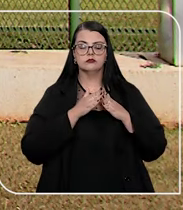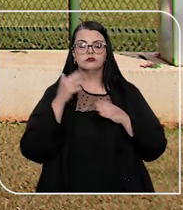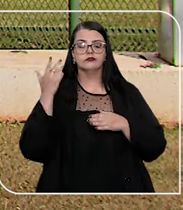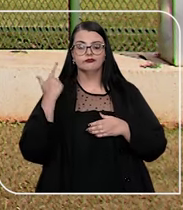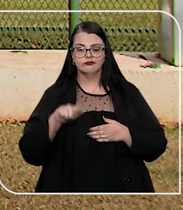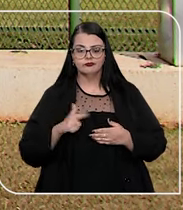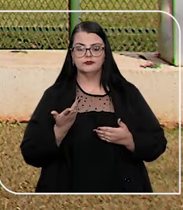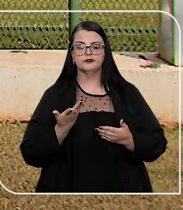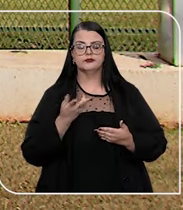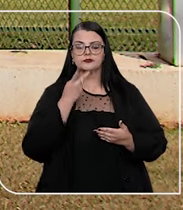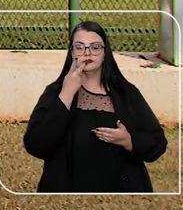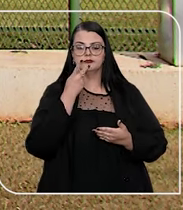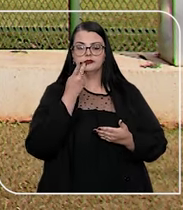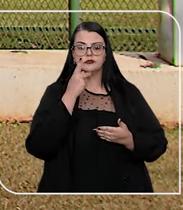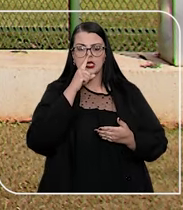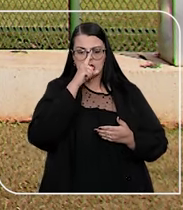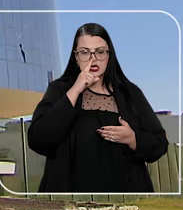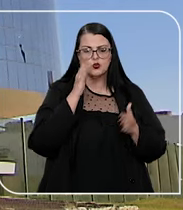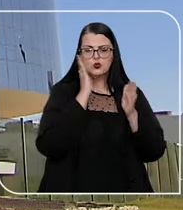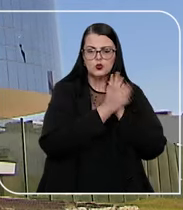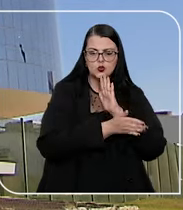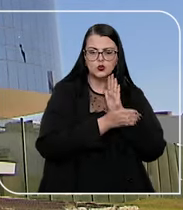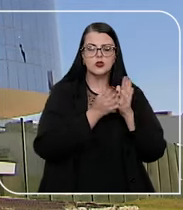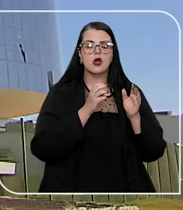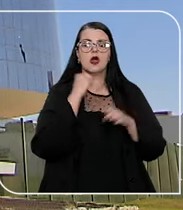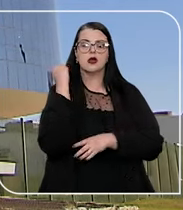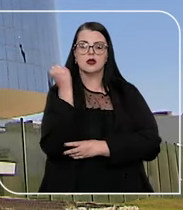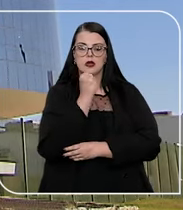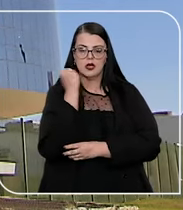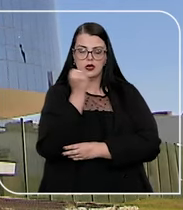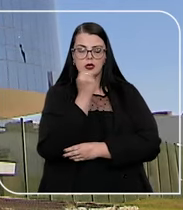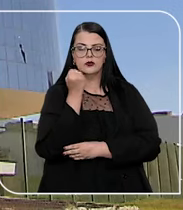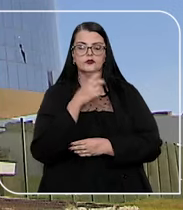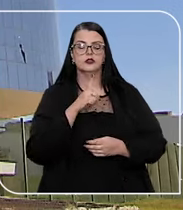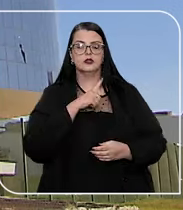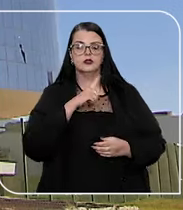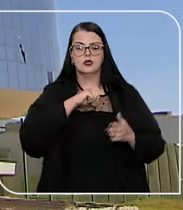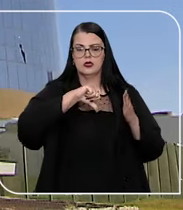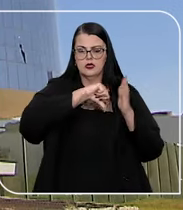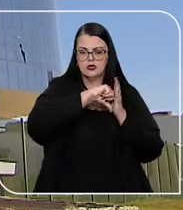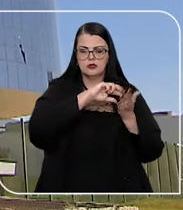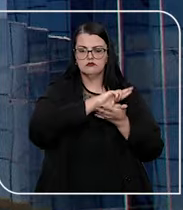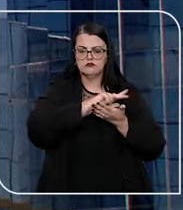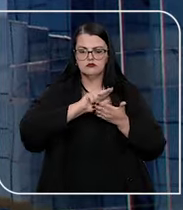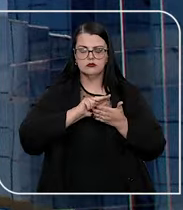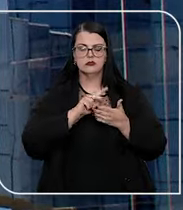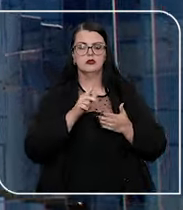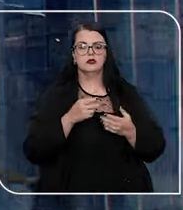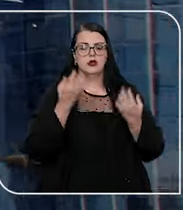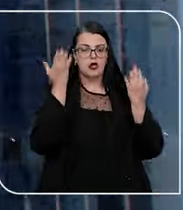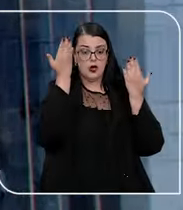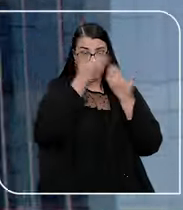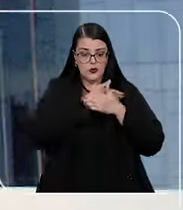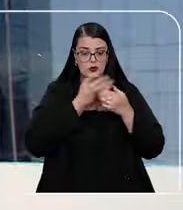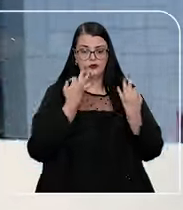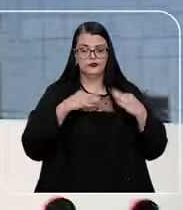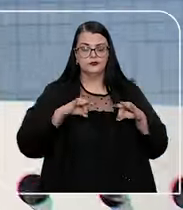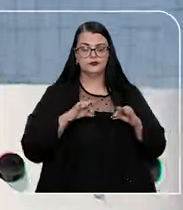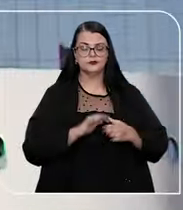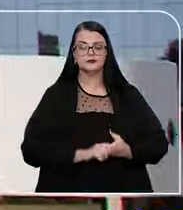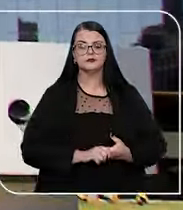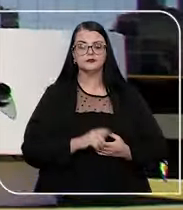recorreu e sustentou que o risco de fuga a gravidade dos crimes que o réu teria cometido e a robustez das